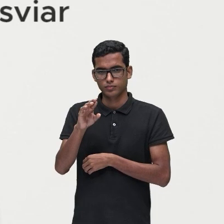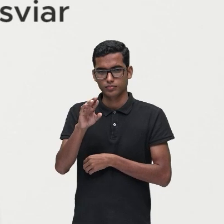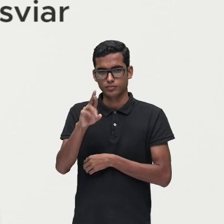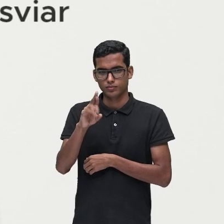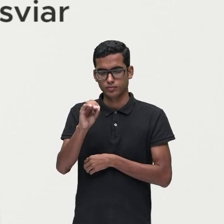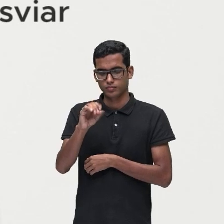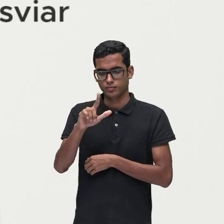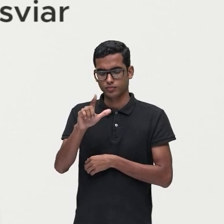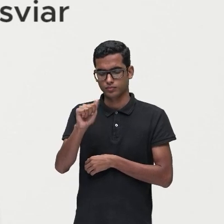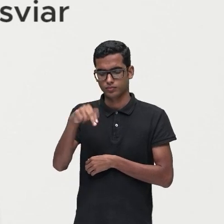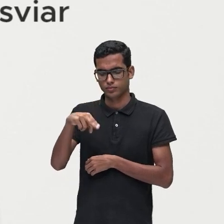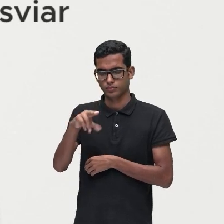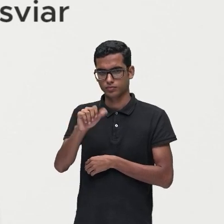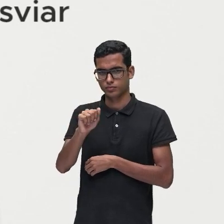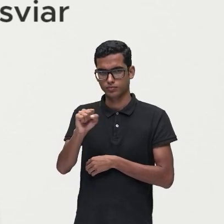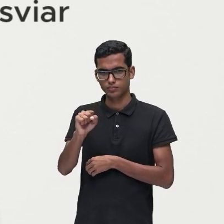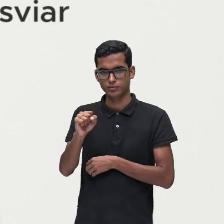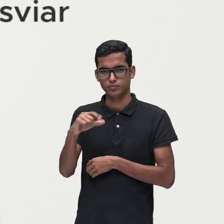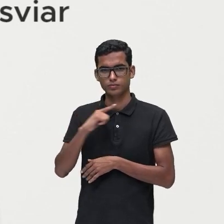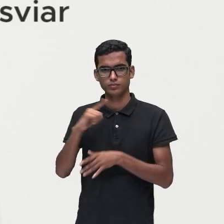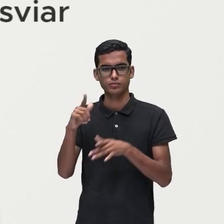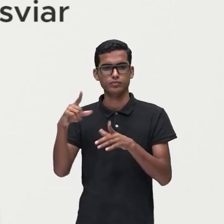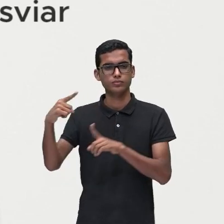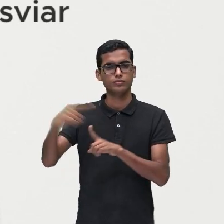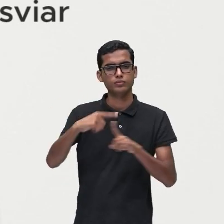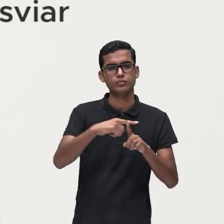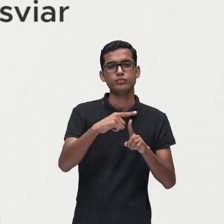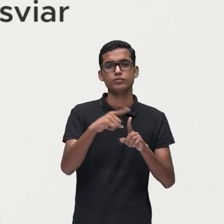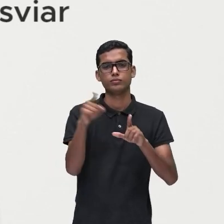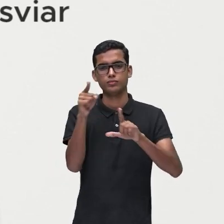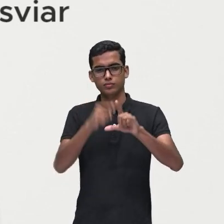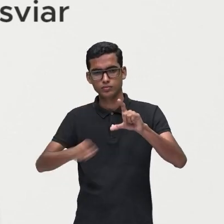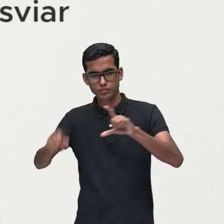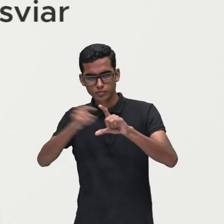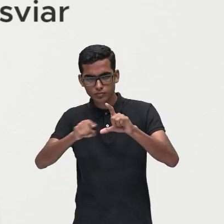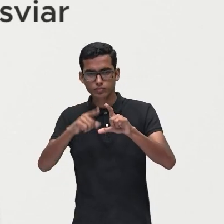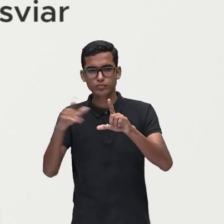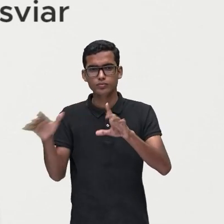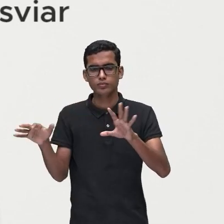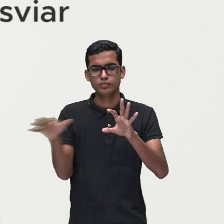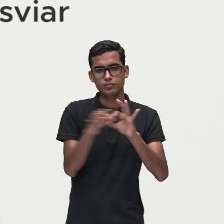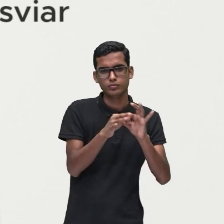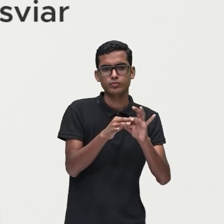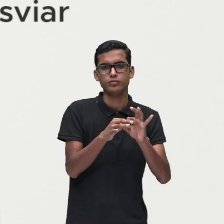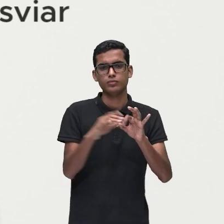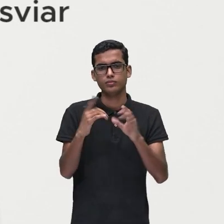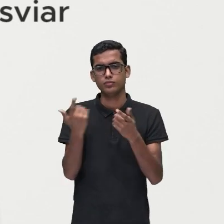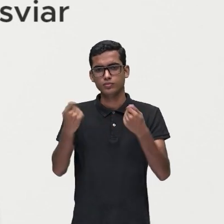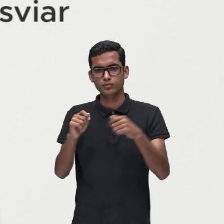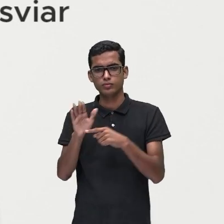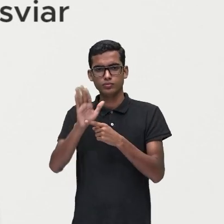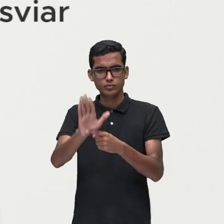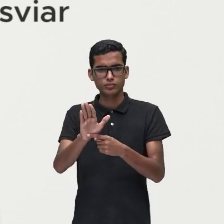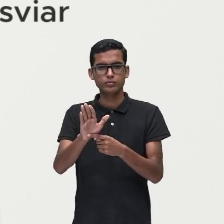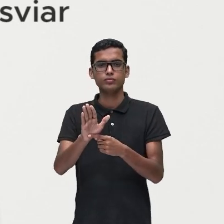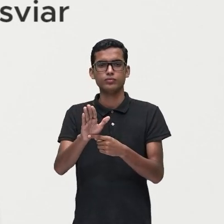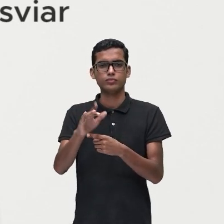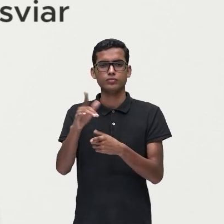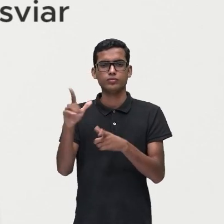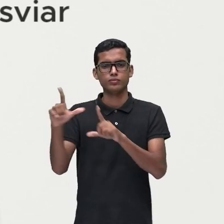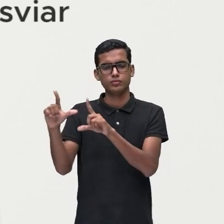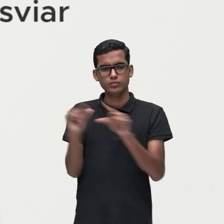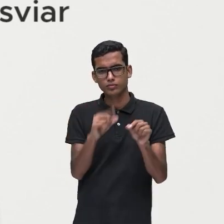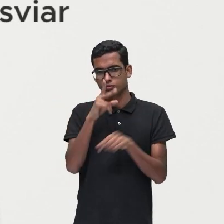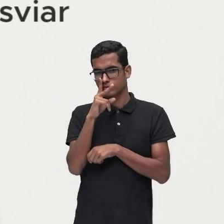de rodas que, devidamente associadas, podem fornecer uma configuração capaz de diminuir